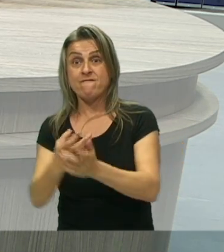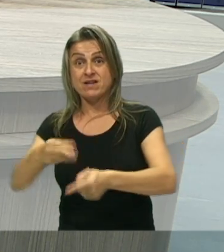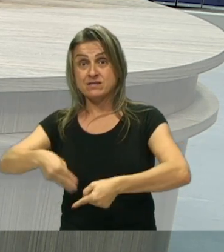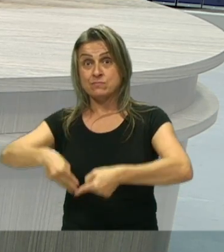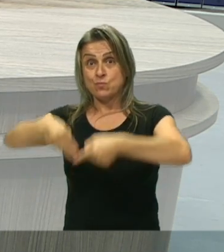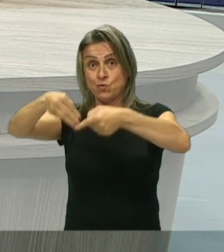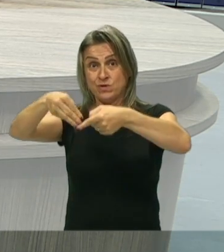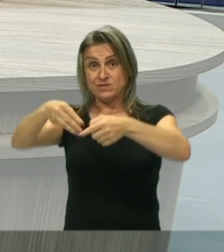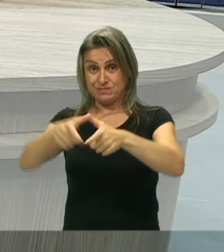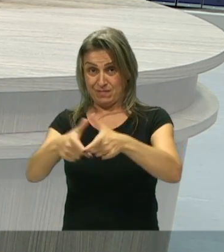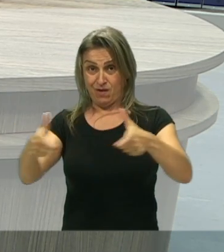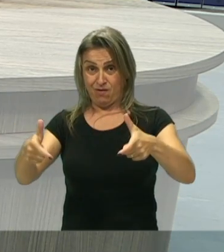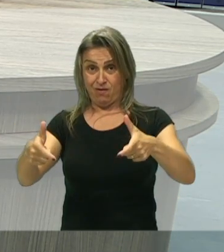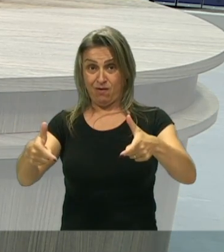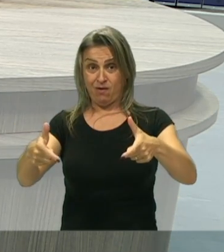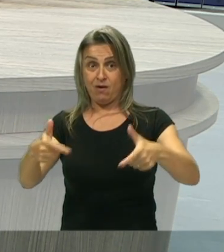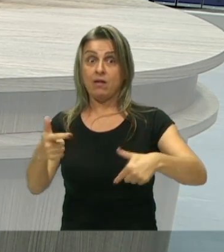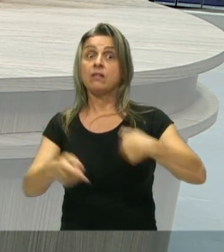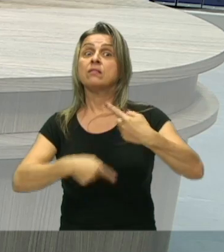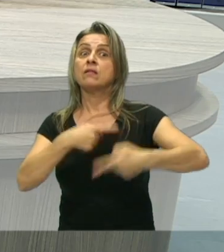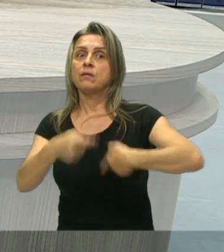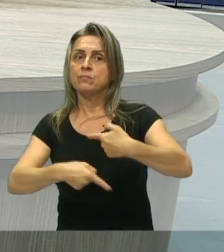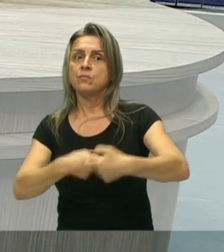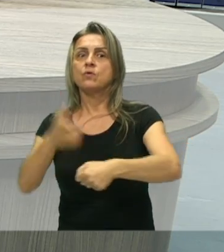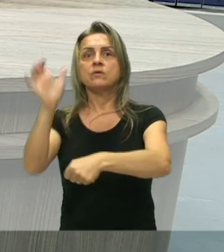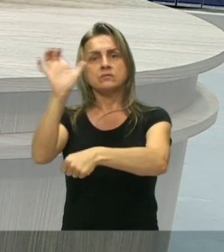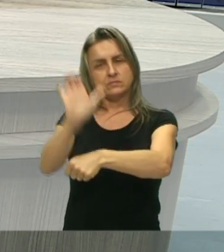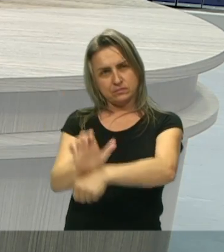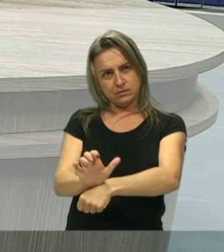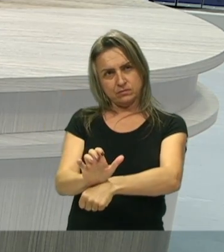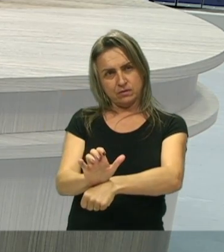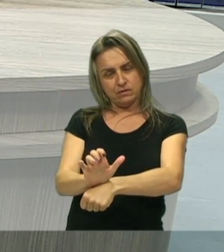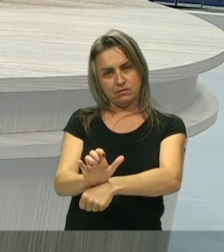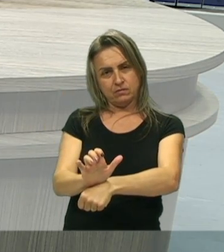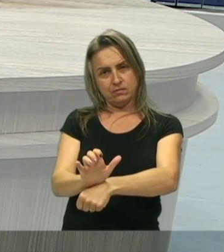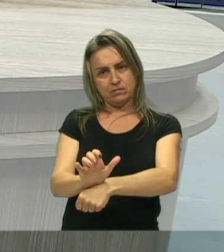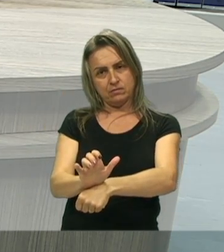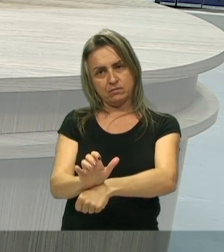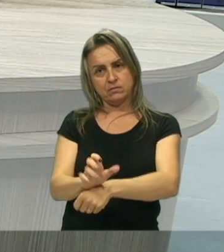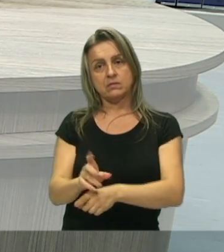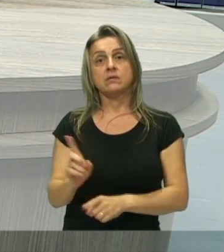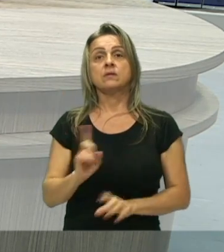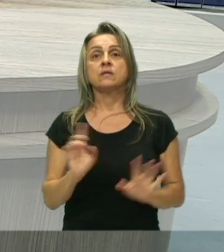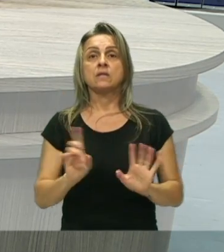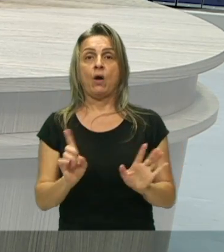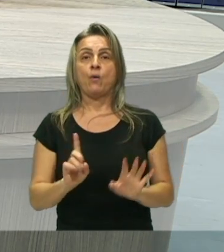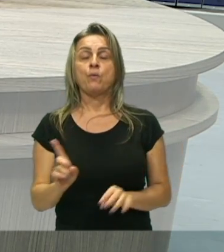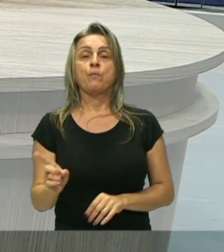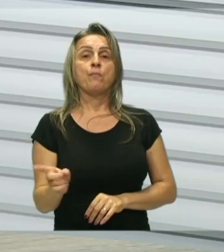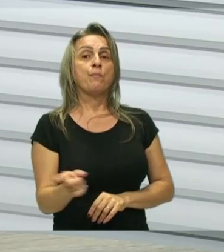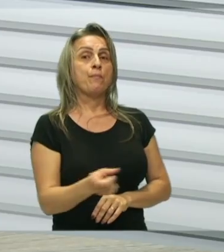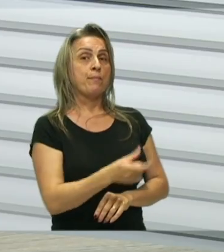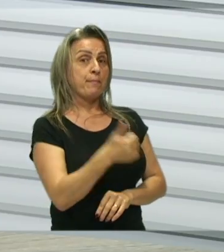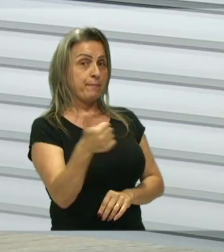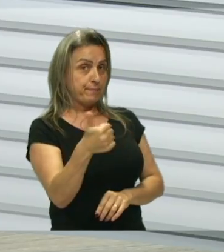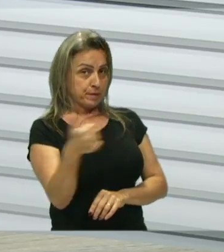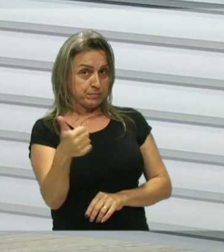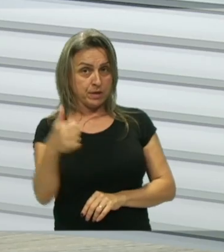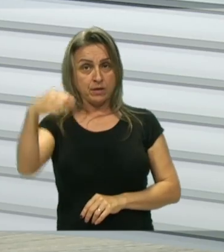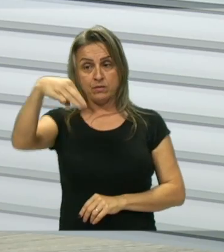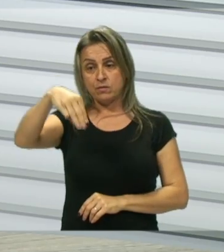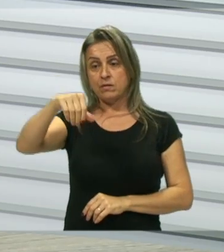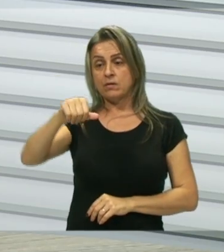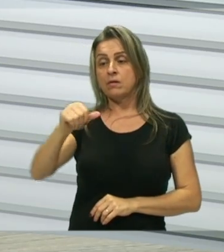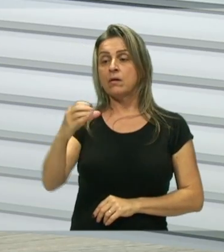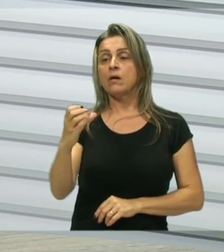que por sua vez depois vão para a estadual. Não, vão primeiro para macro-regional. Macro-regional. E da macro-regional saem